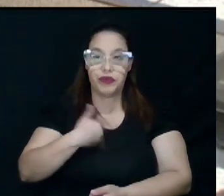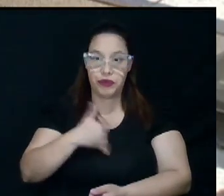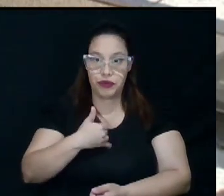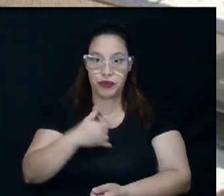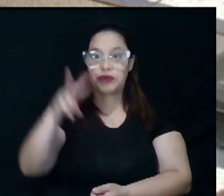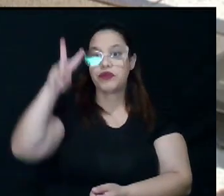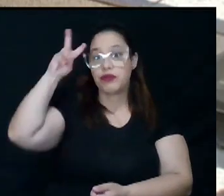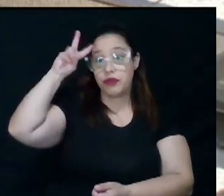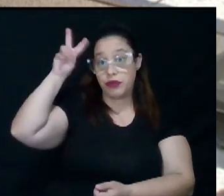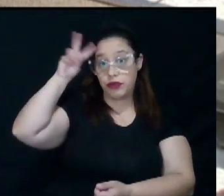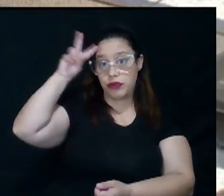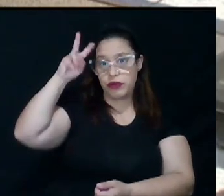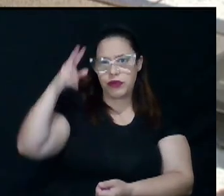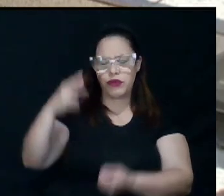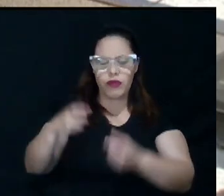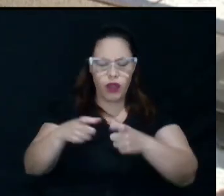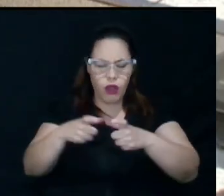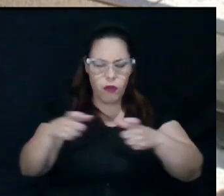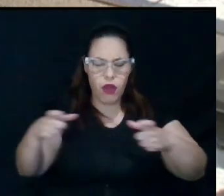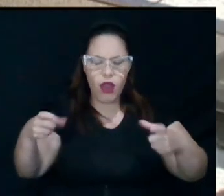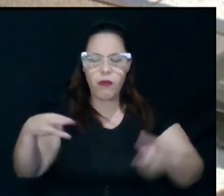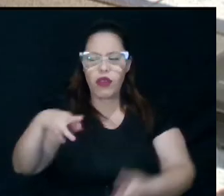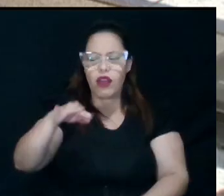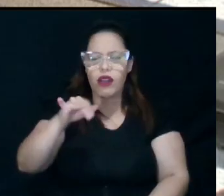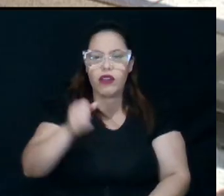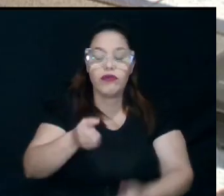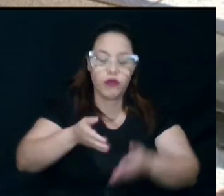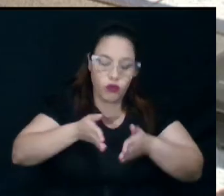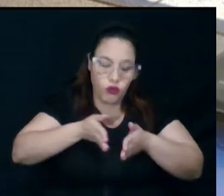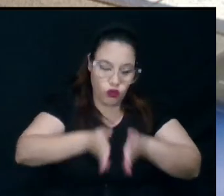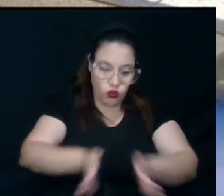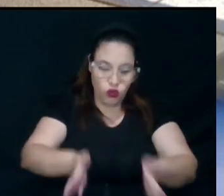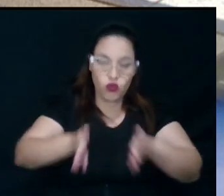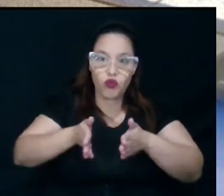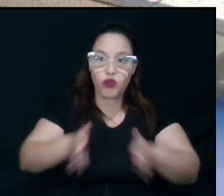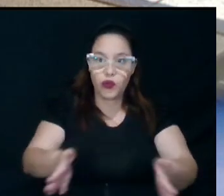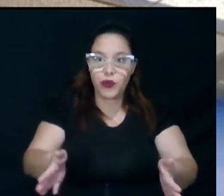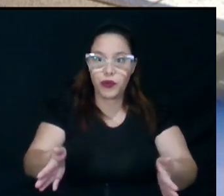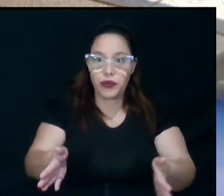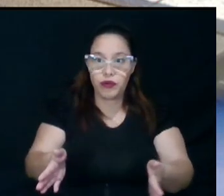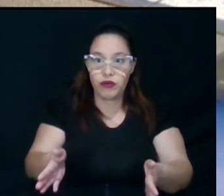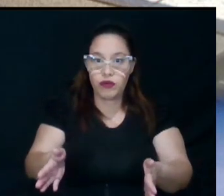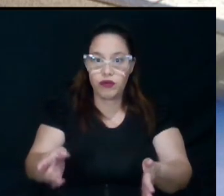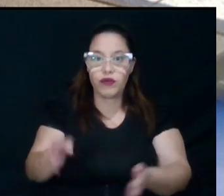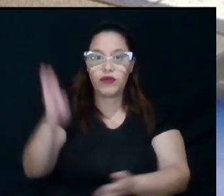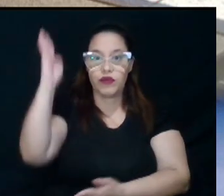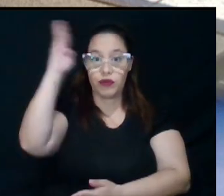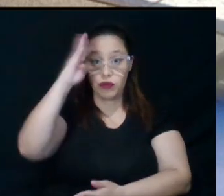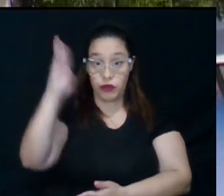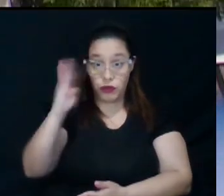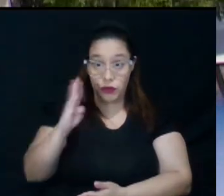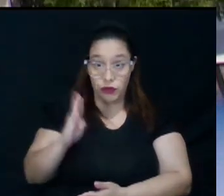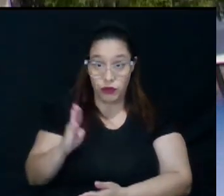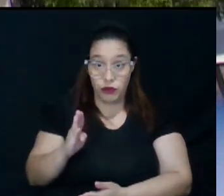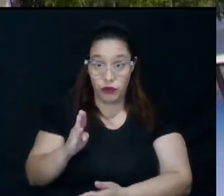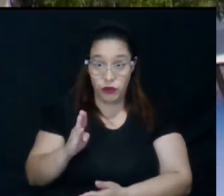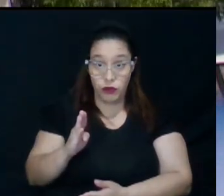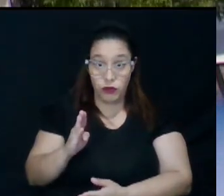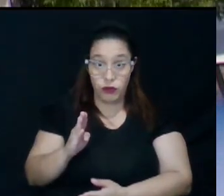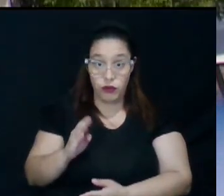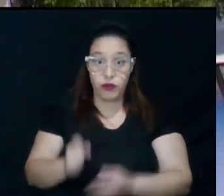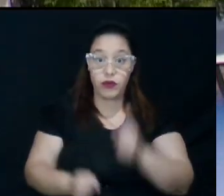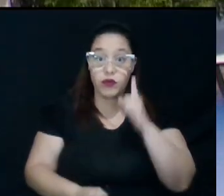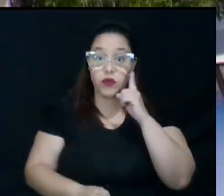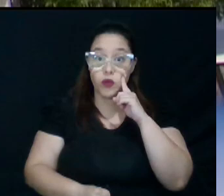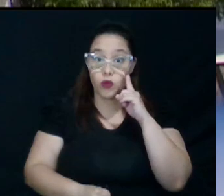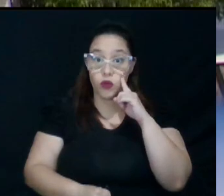maior maternidade em número de nascimentos no interior do Brasil. É também responsável por mais de 50% dos